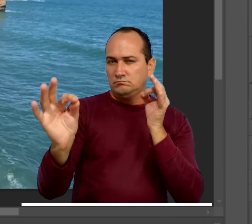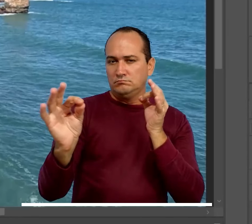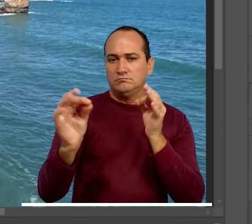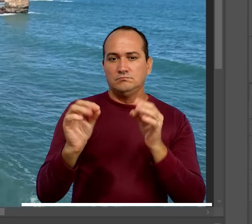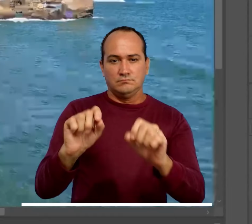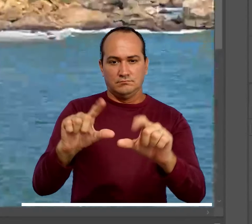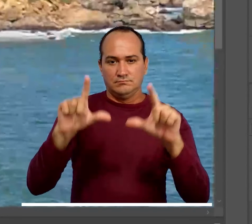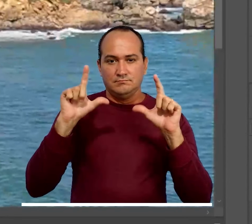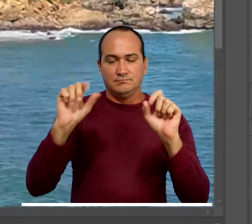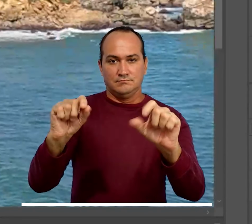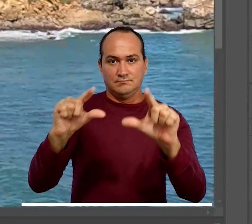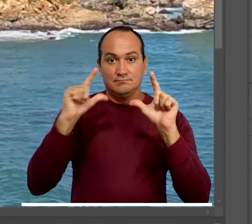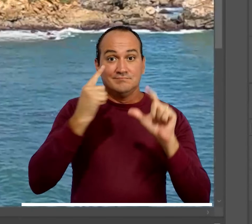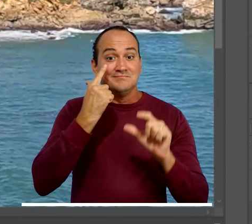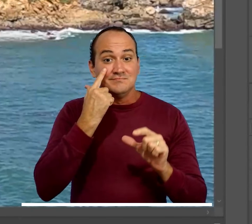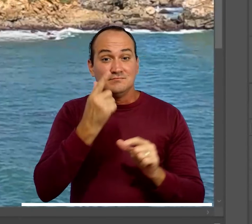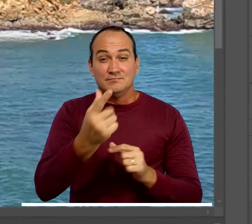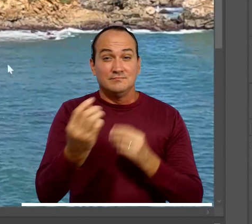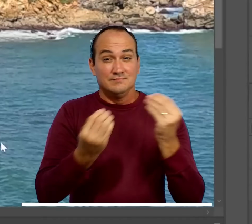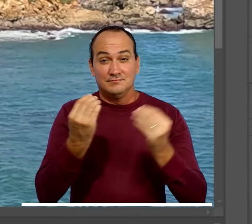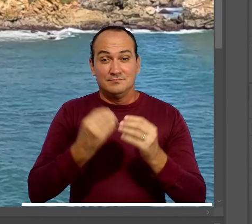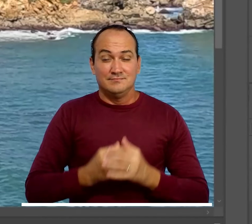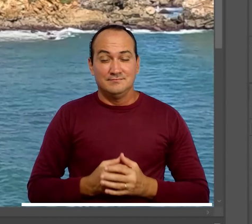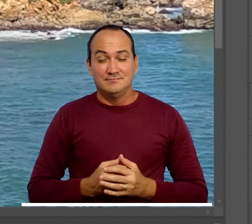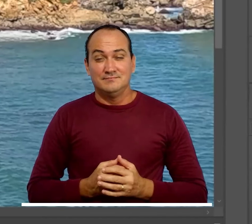Aproximar um pouquinho mais para vocês conseguirem ver, ó.